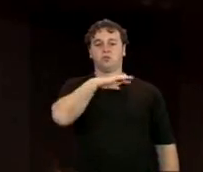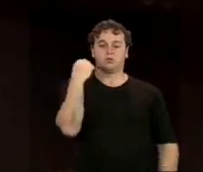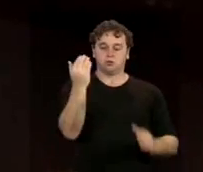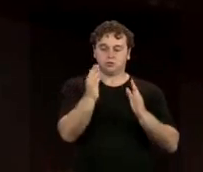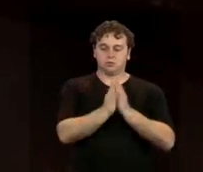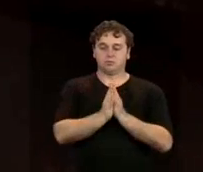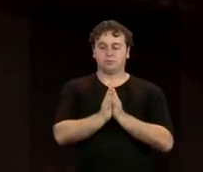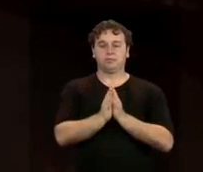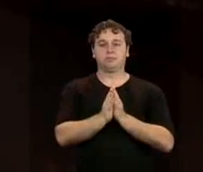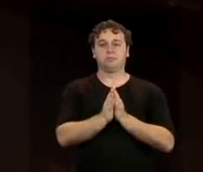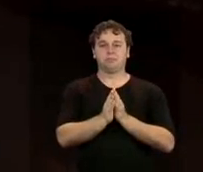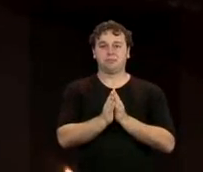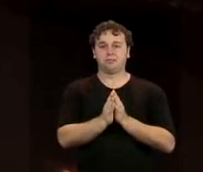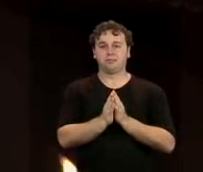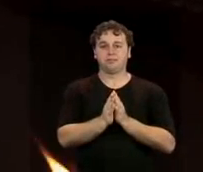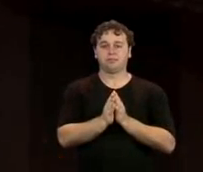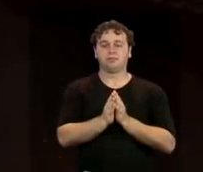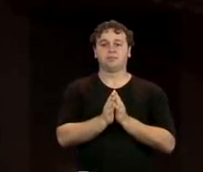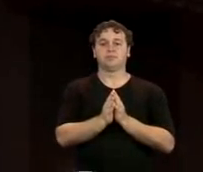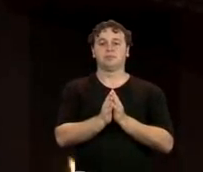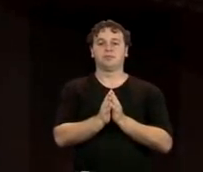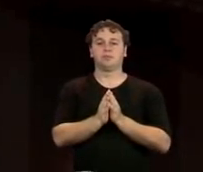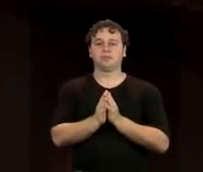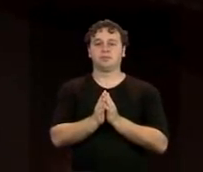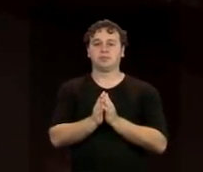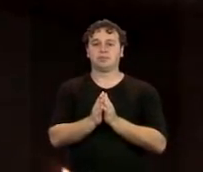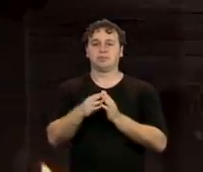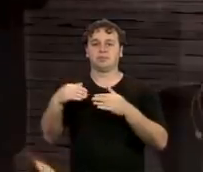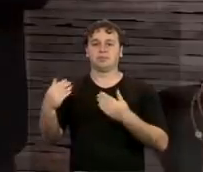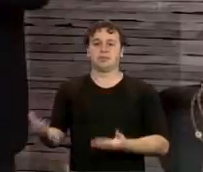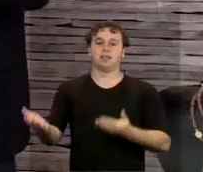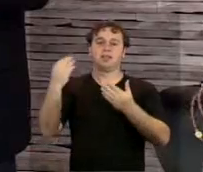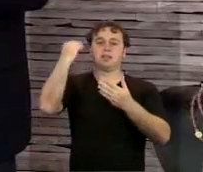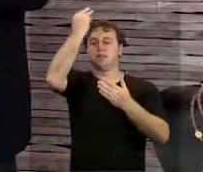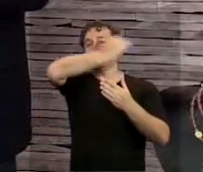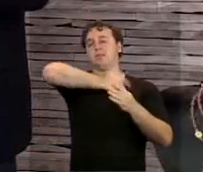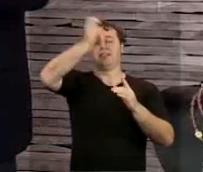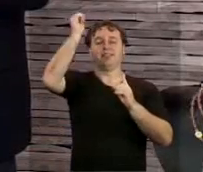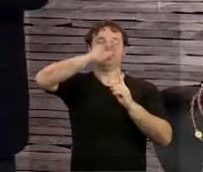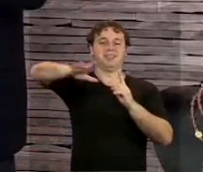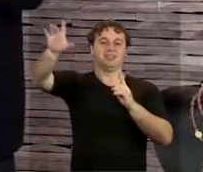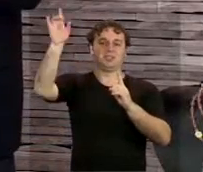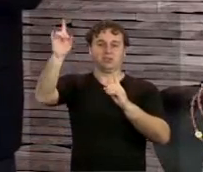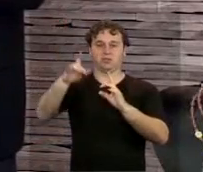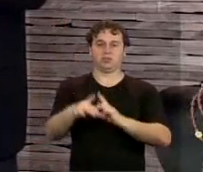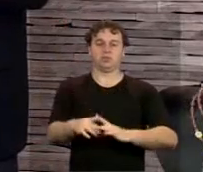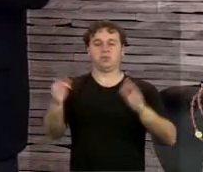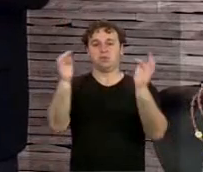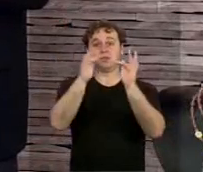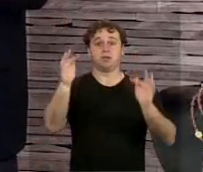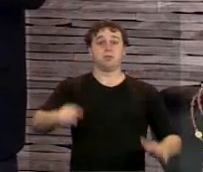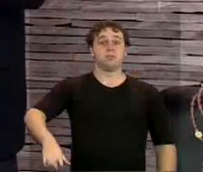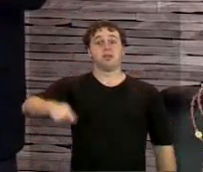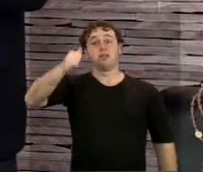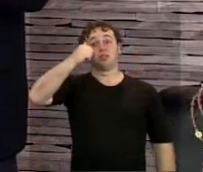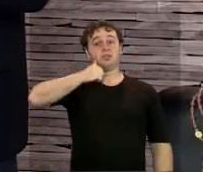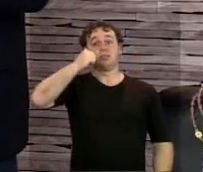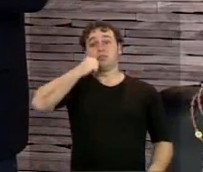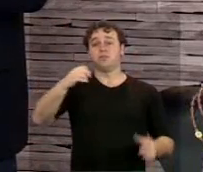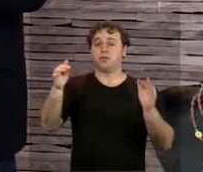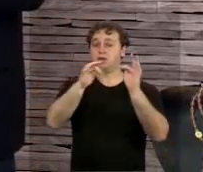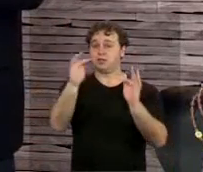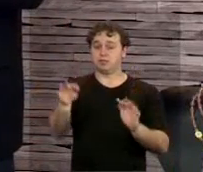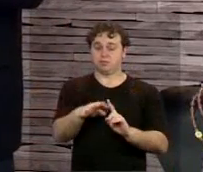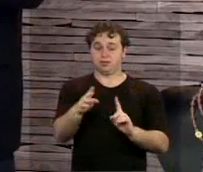pecadores, agora e na hora de nossa morte. Amém. Ave Maria, cheia de graça, o Senhor é convosco. Bendita